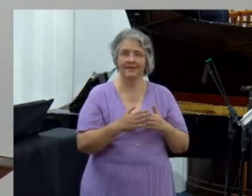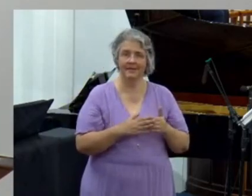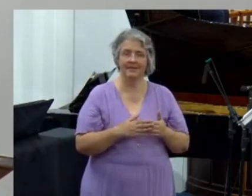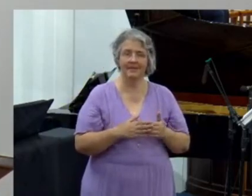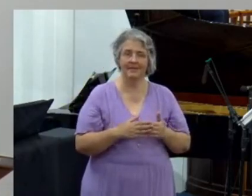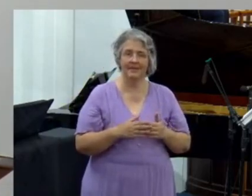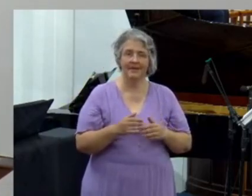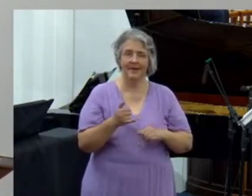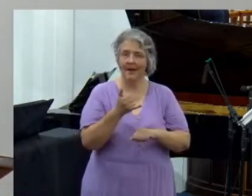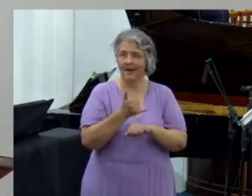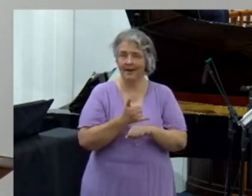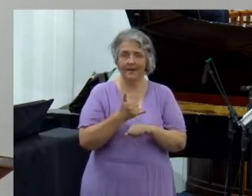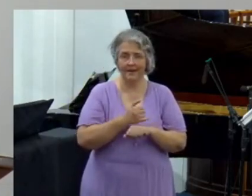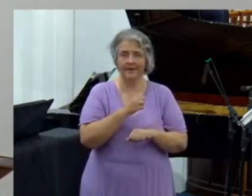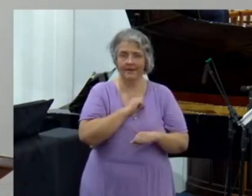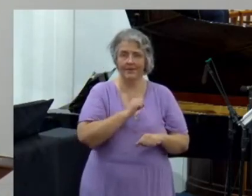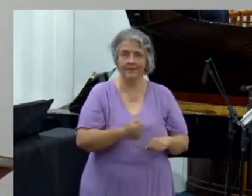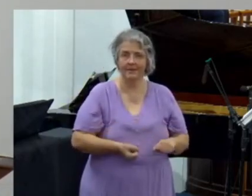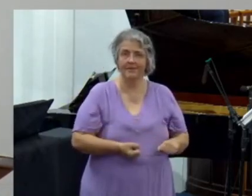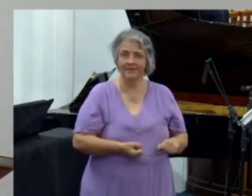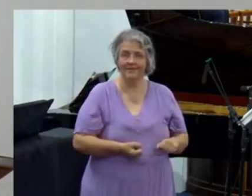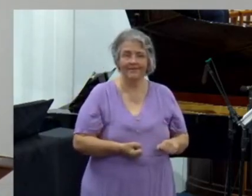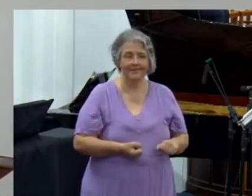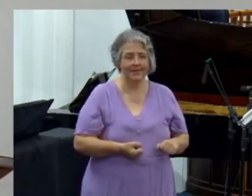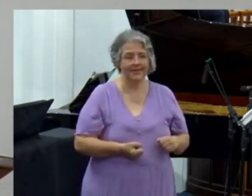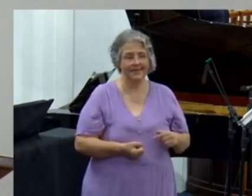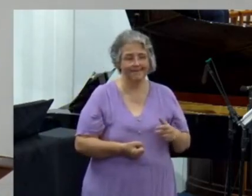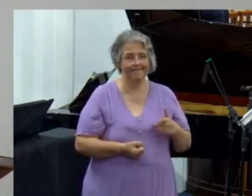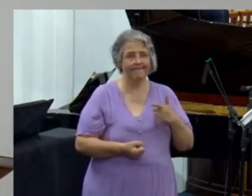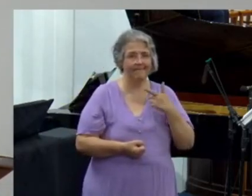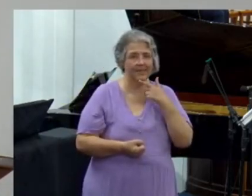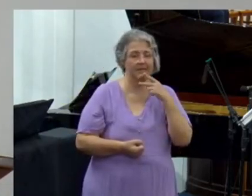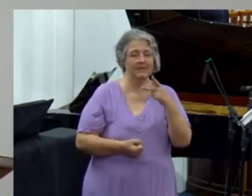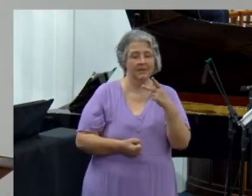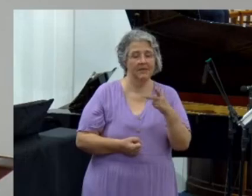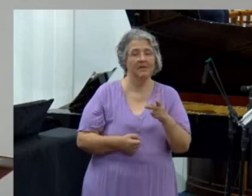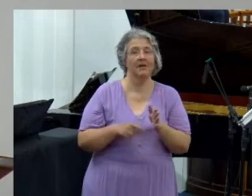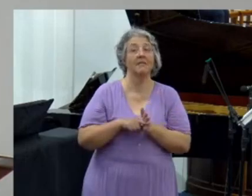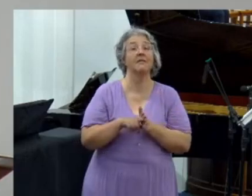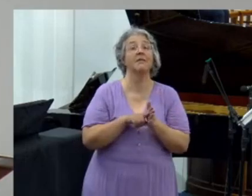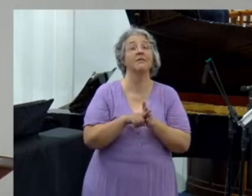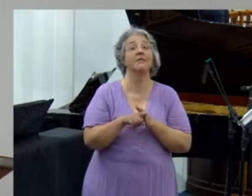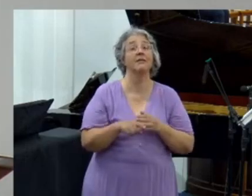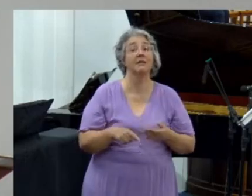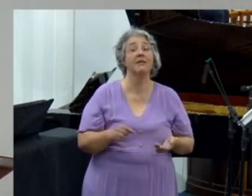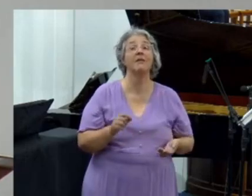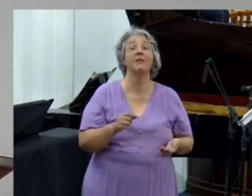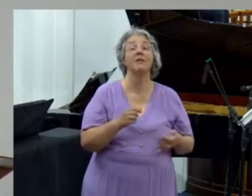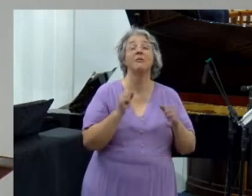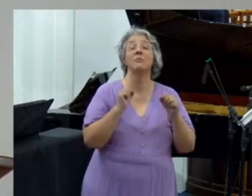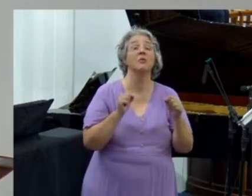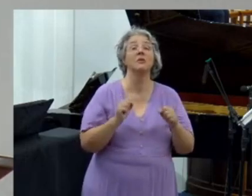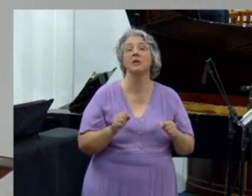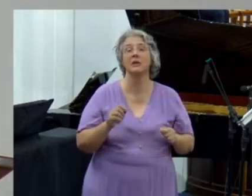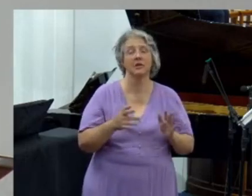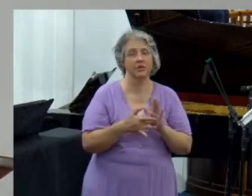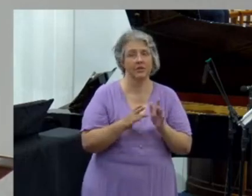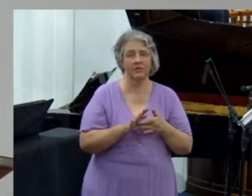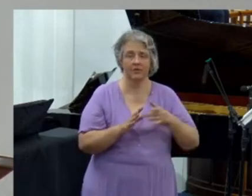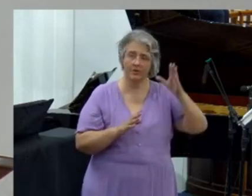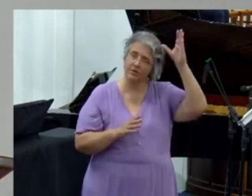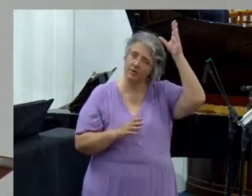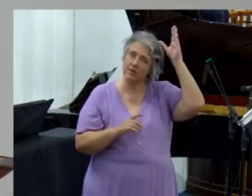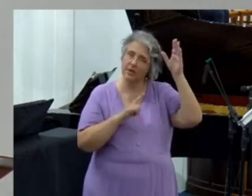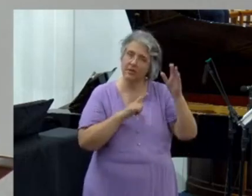a liderança simplesmente começa a questionar a autoridade de Cristo. Um pouquinho mais à frente, nesse capítulo 23 mesmo,